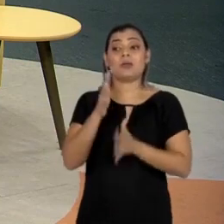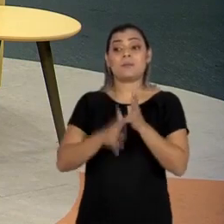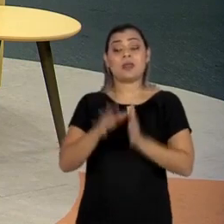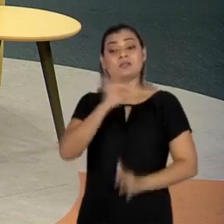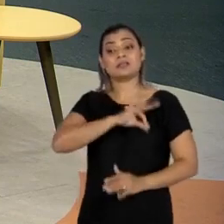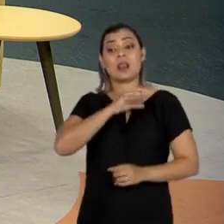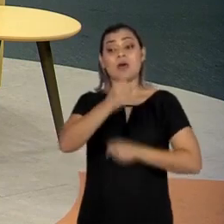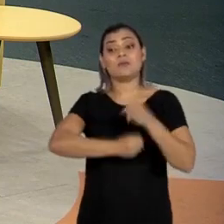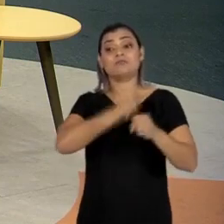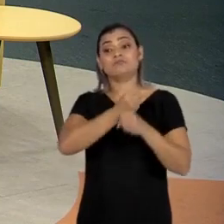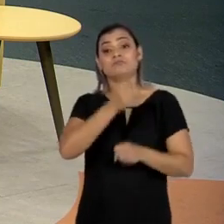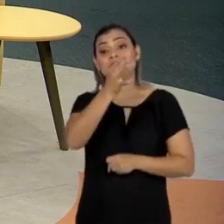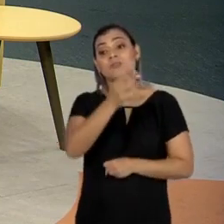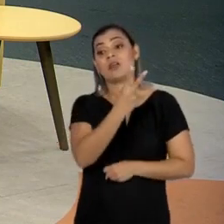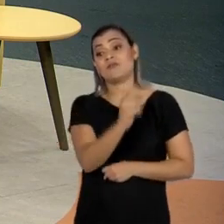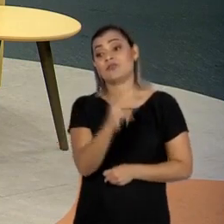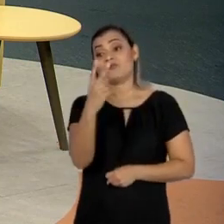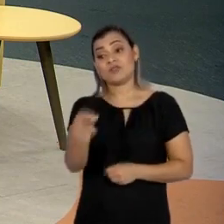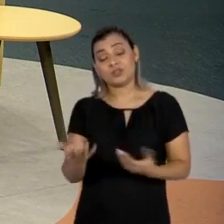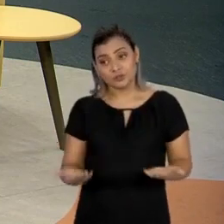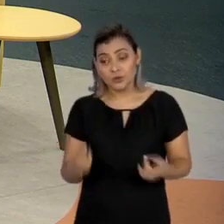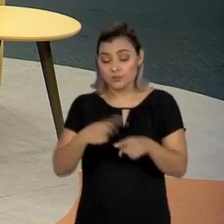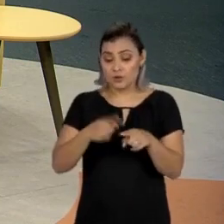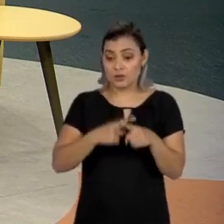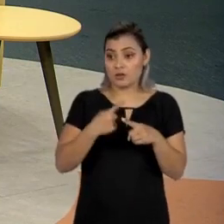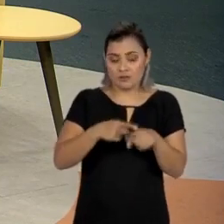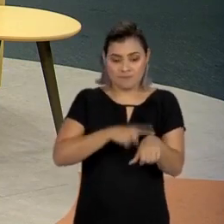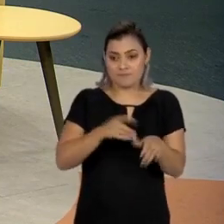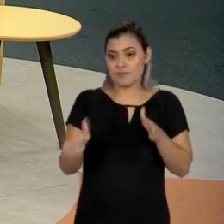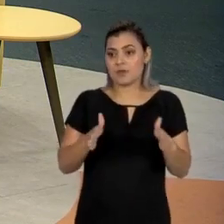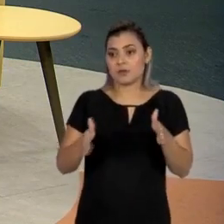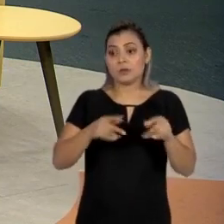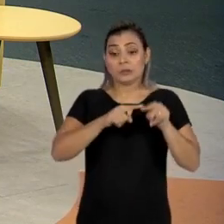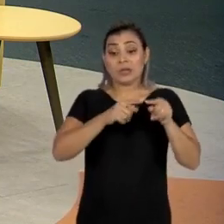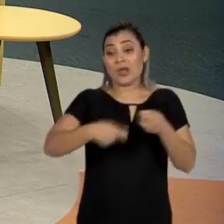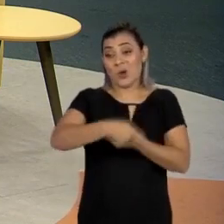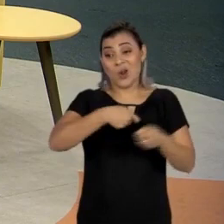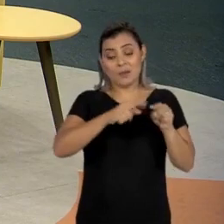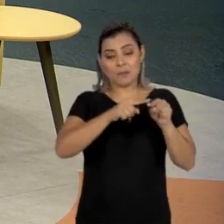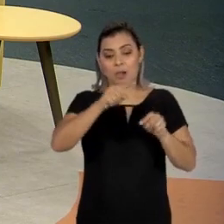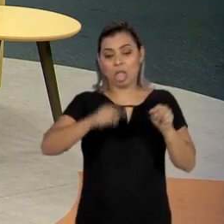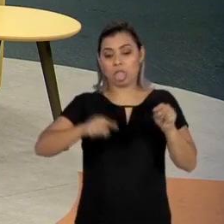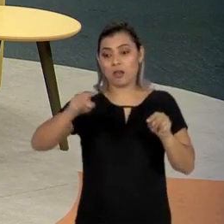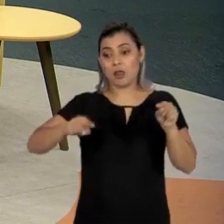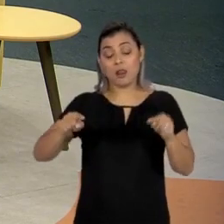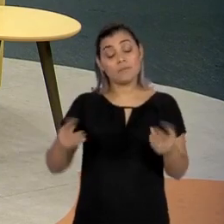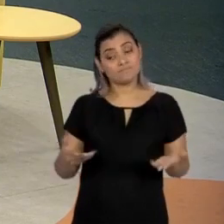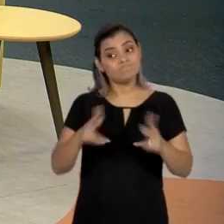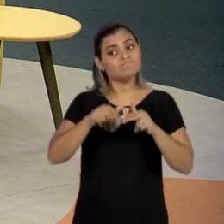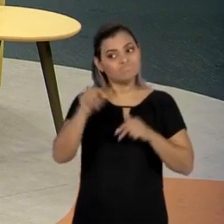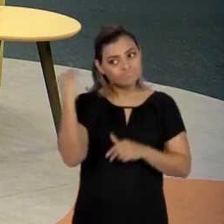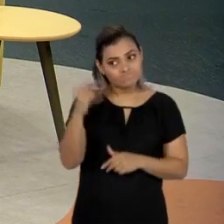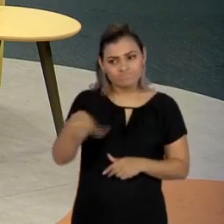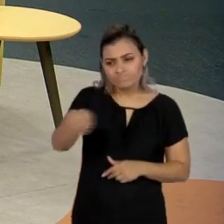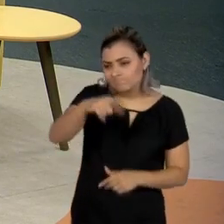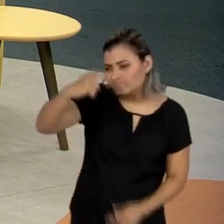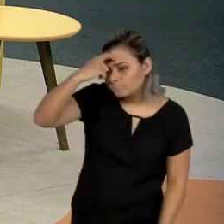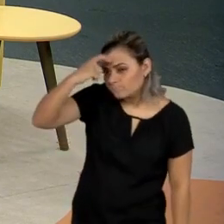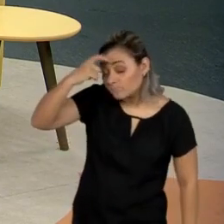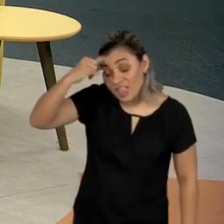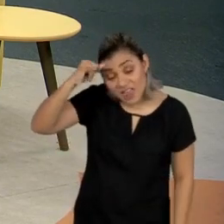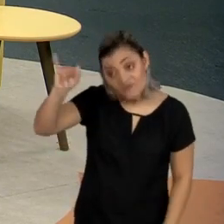renda do ano que vem. Enfim, a gente está num momento de muita instabilidade econômica, então é fundamental que as pessoas